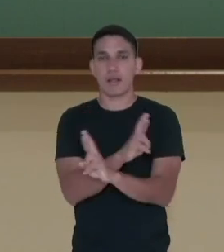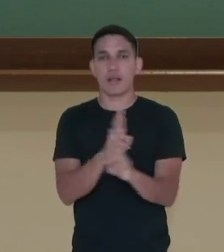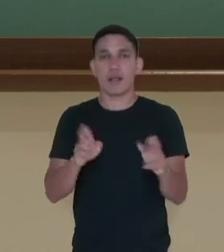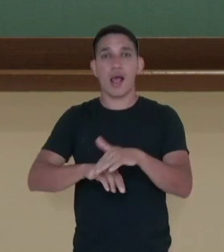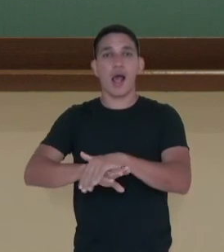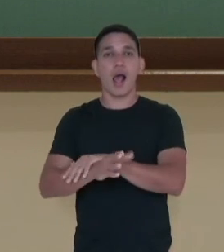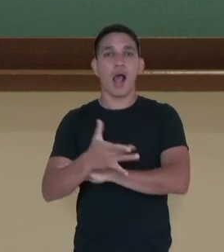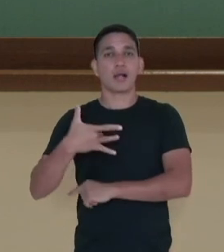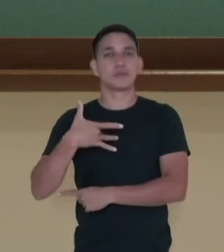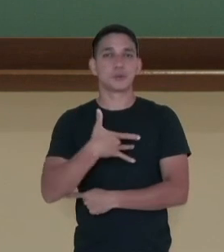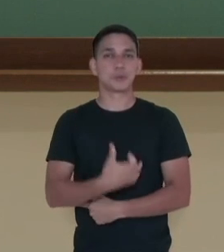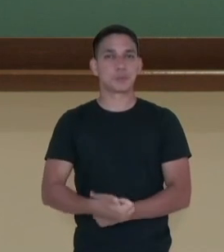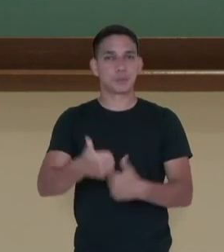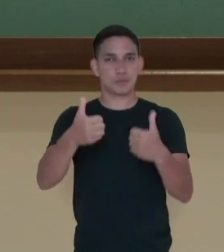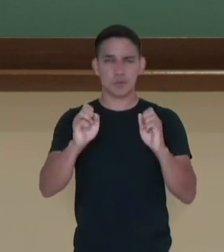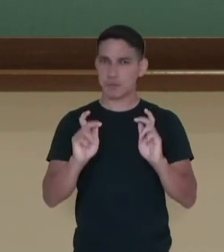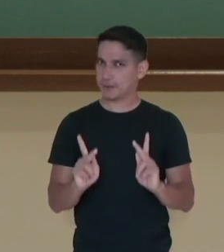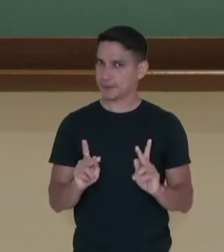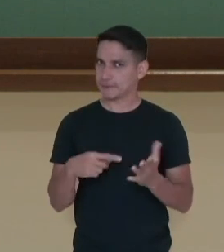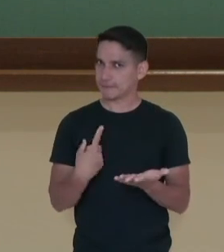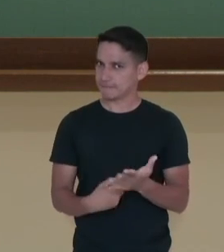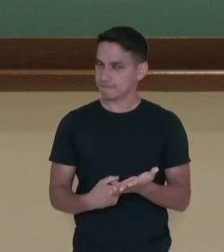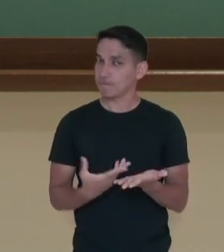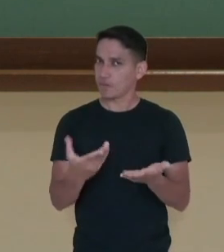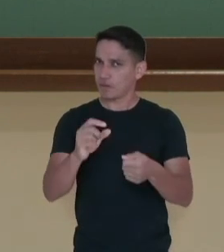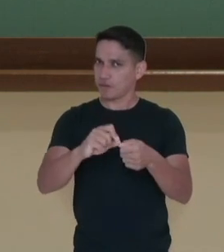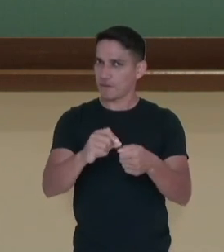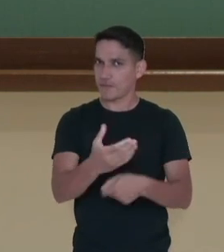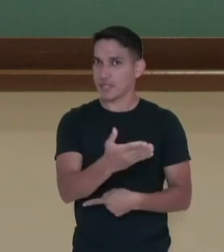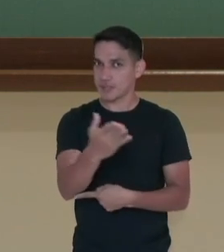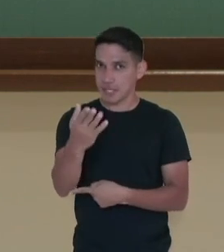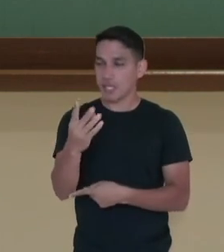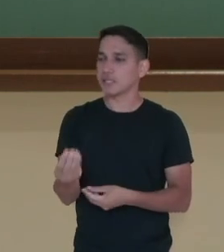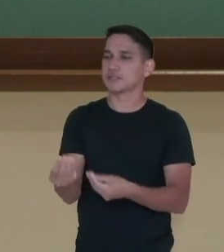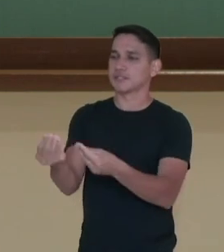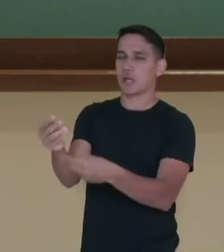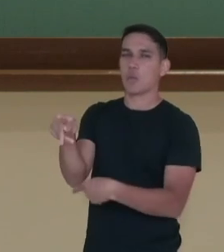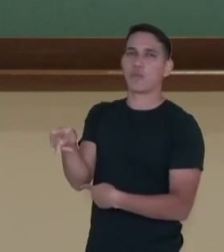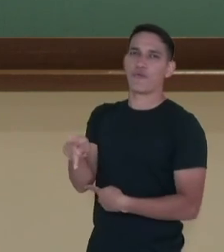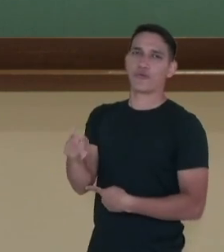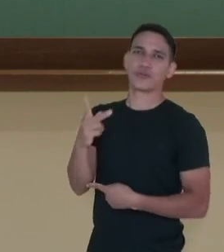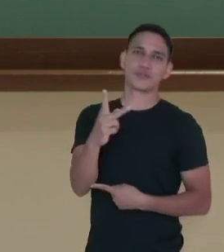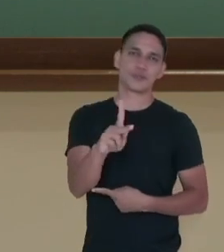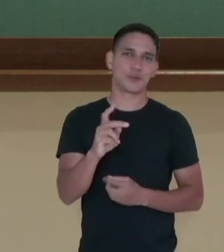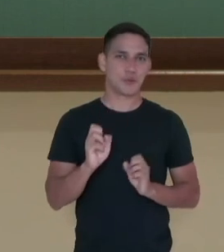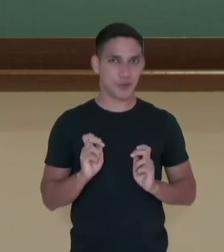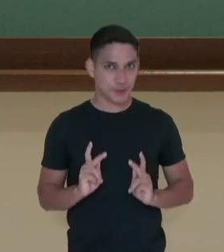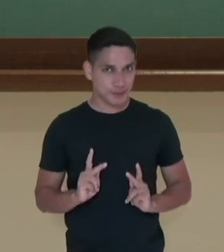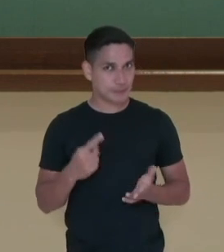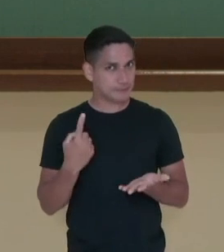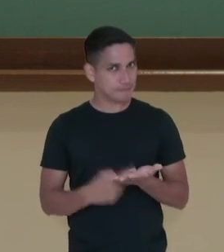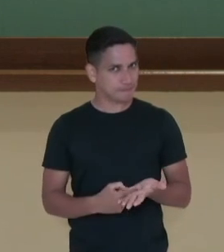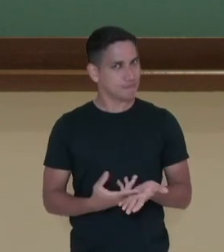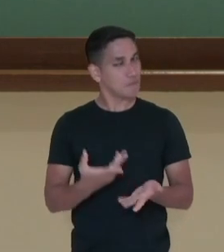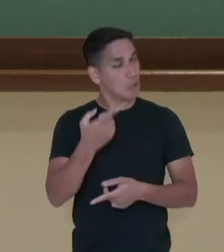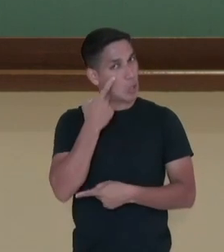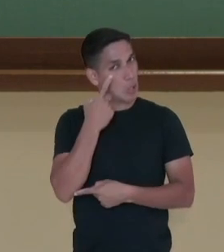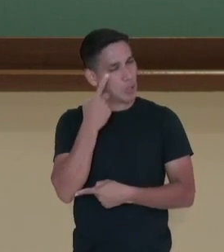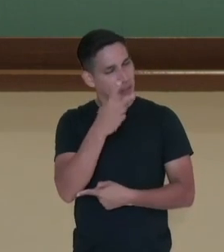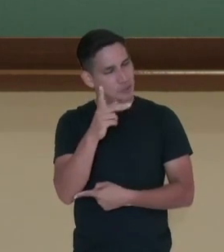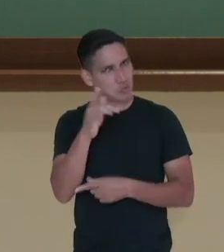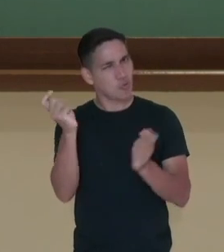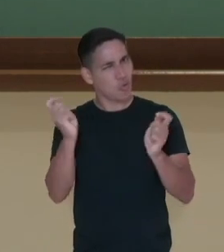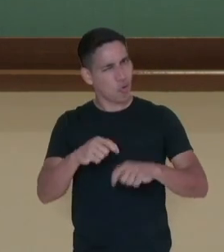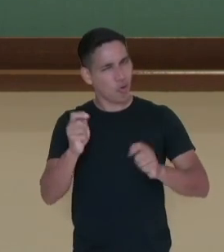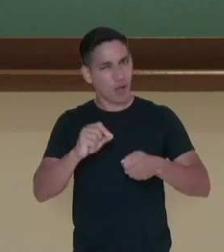hábitos saudáveis. Beleza? Faça aí e entregue lá para o seu professor, ok? Vamos ver se você é